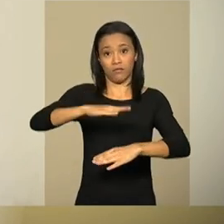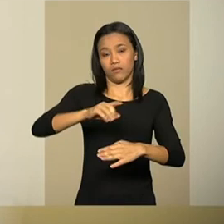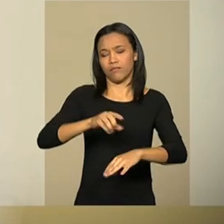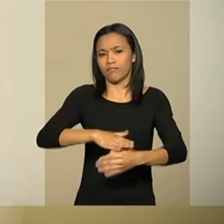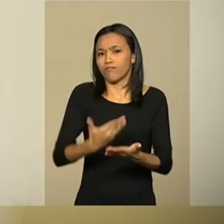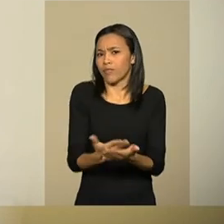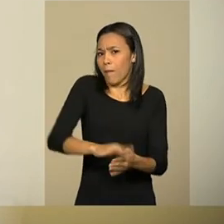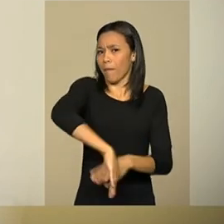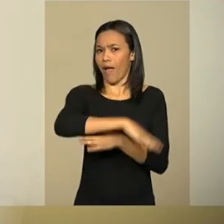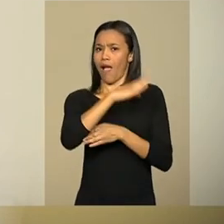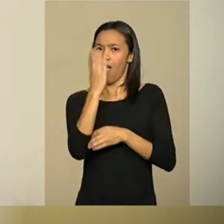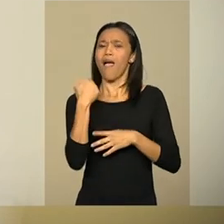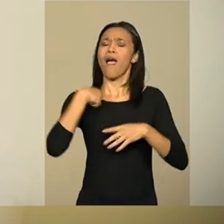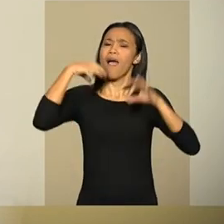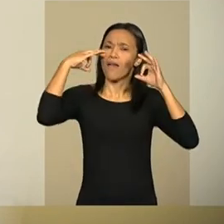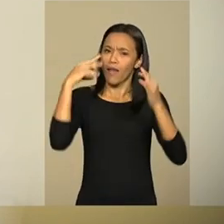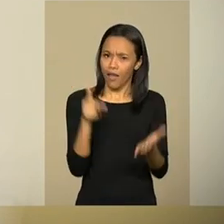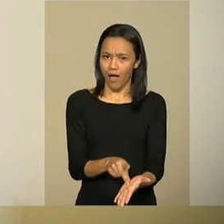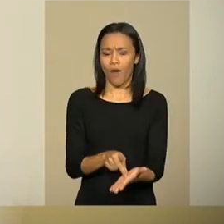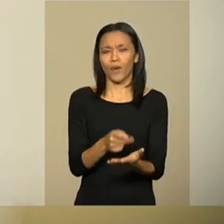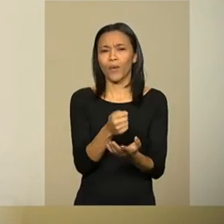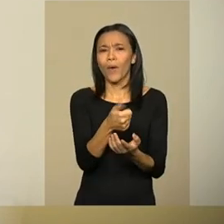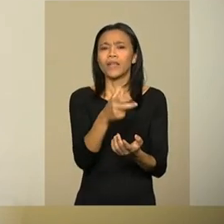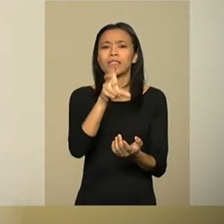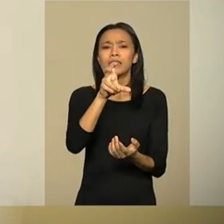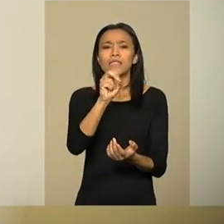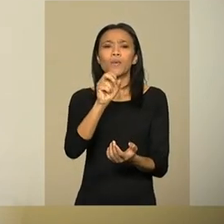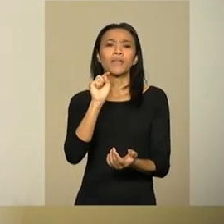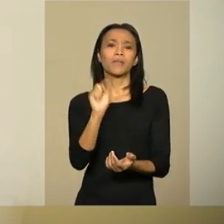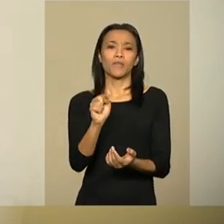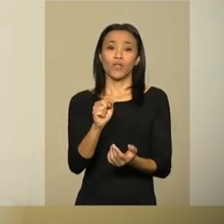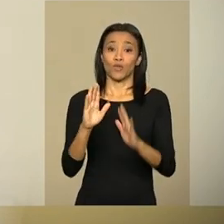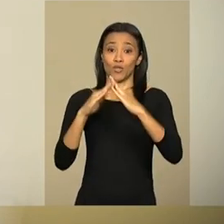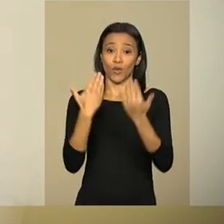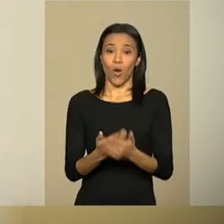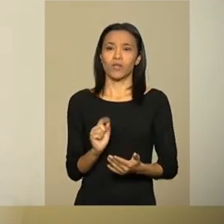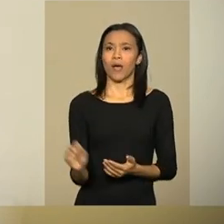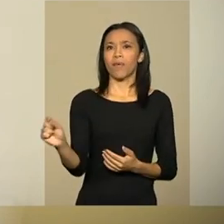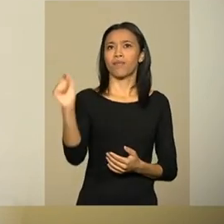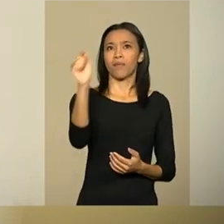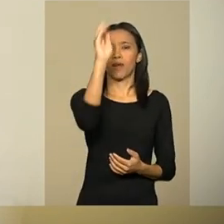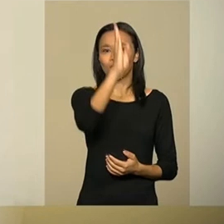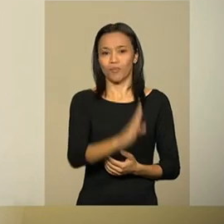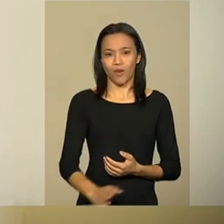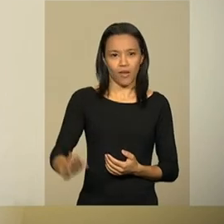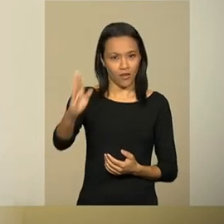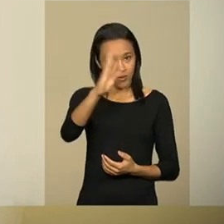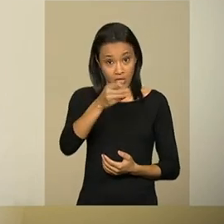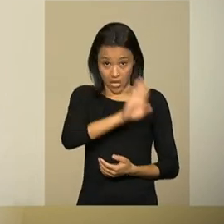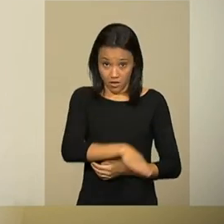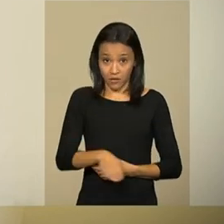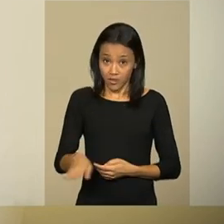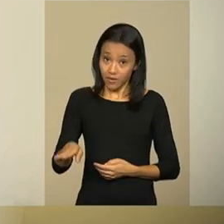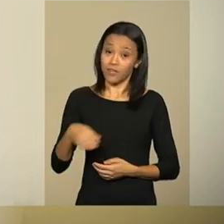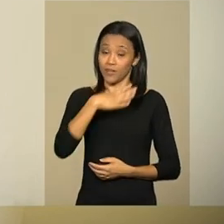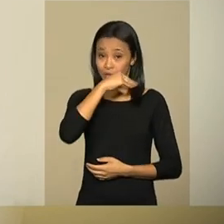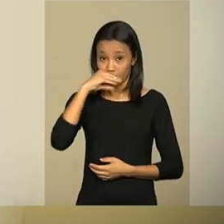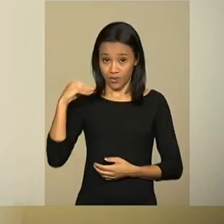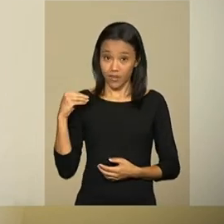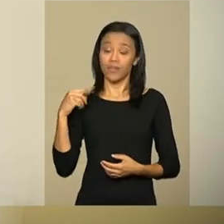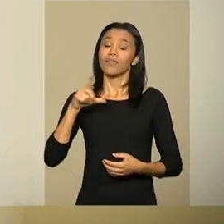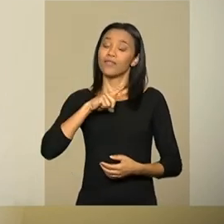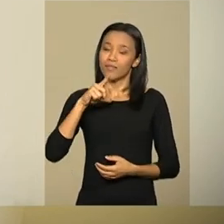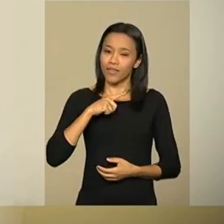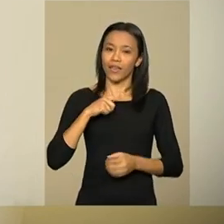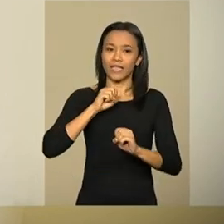Luciano já é uma realidade em quase 50 mil escolas públicas de todo o país nas quais as crianças e os adolescentes têm